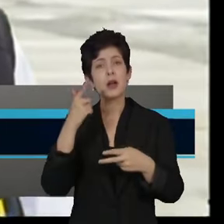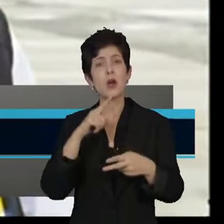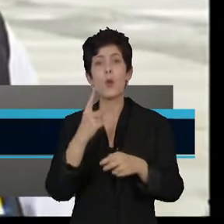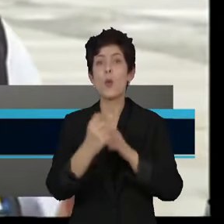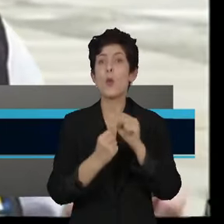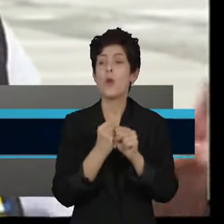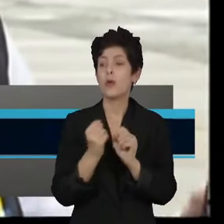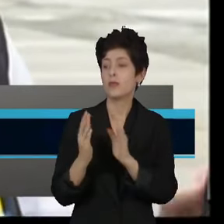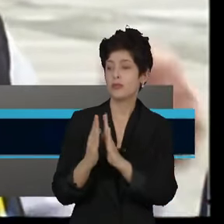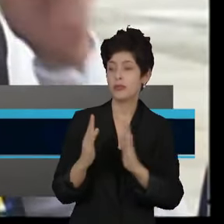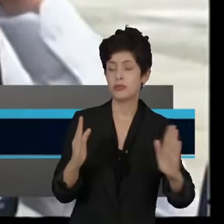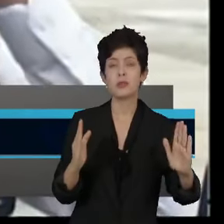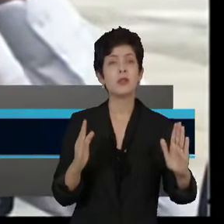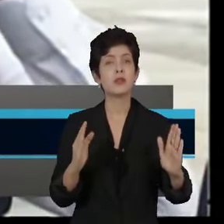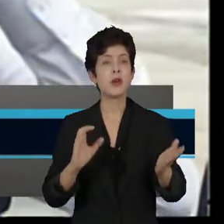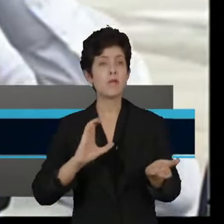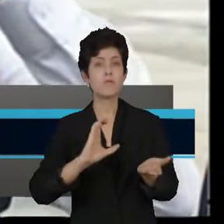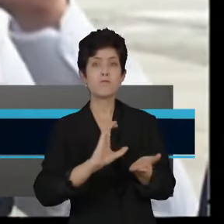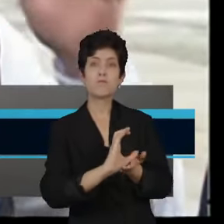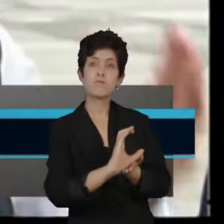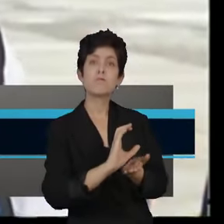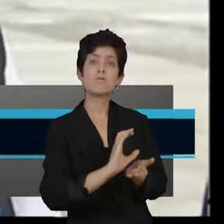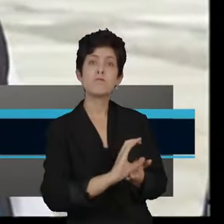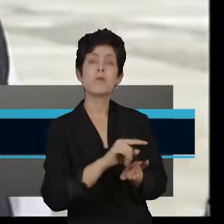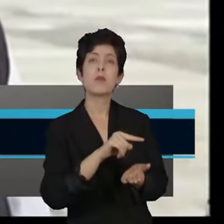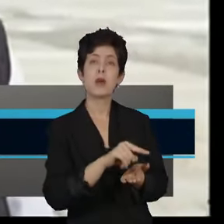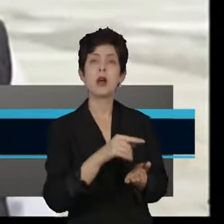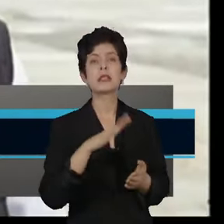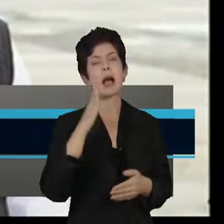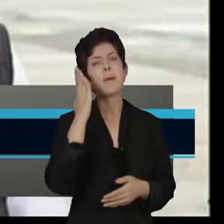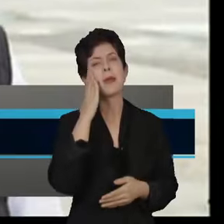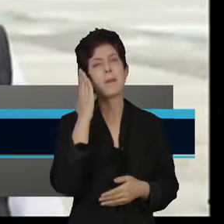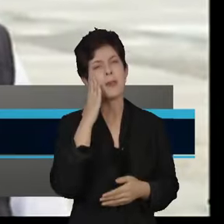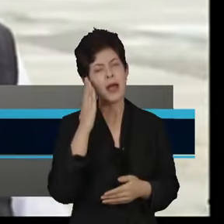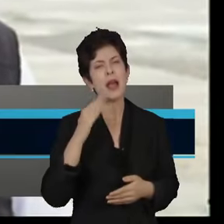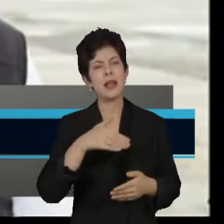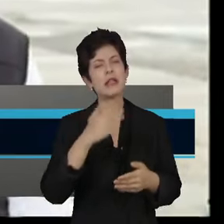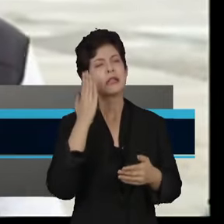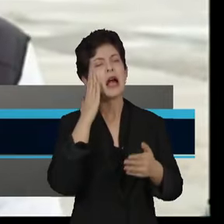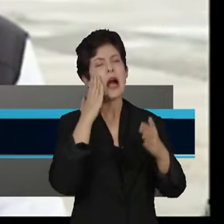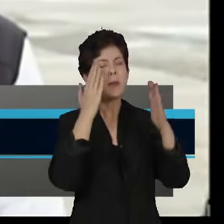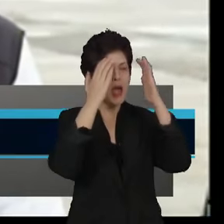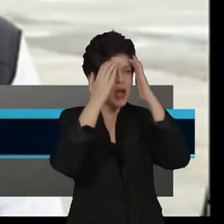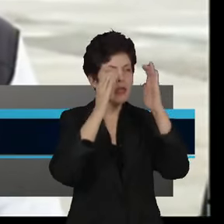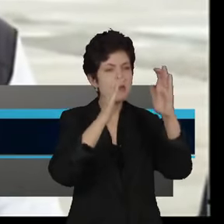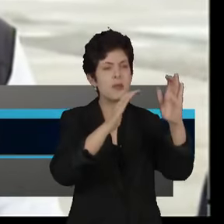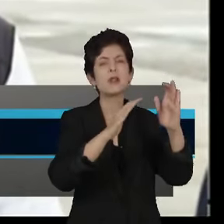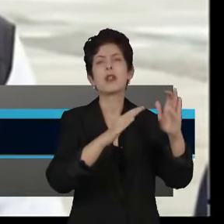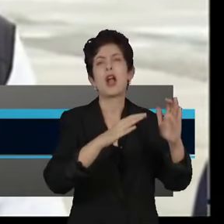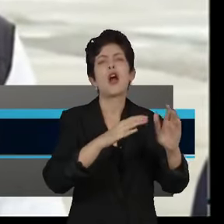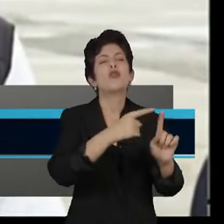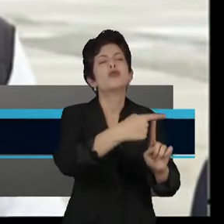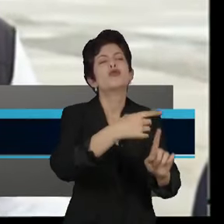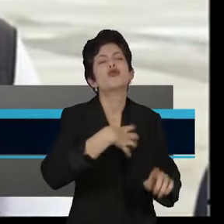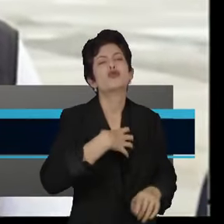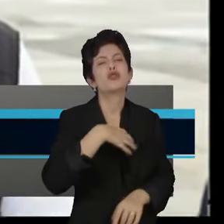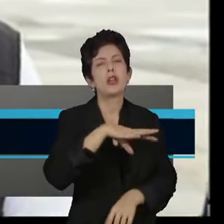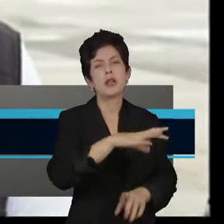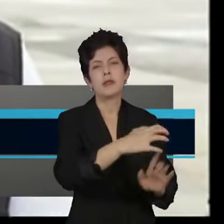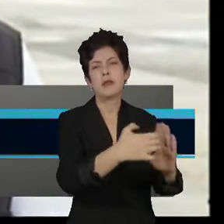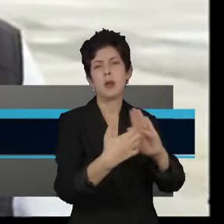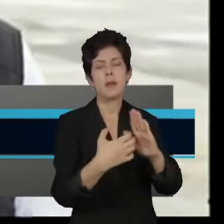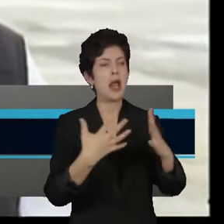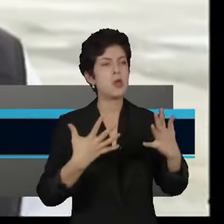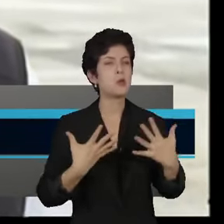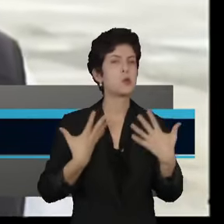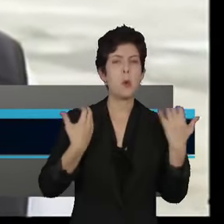ano valores muito altos. Ele sabe mais do que nunca que ele sabe respeitar a natureza das empresas, não terão